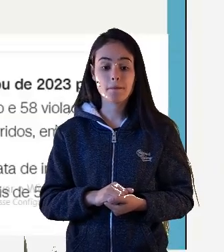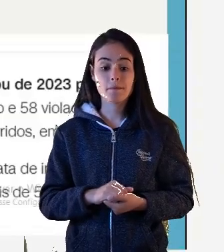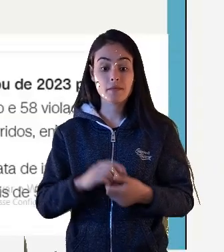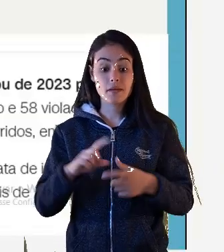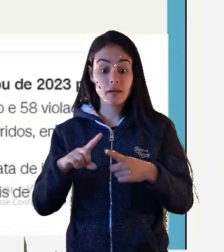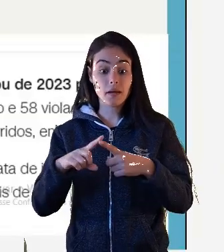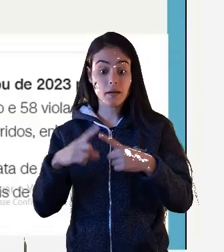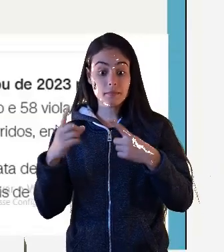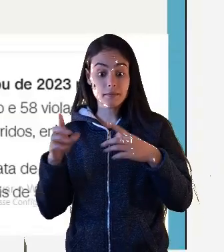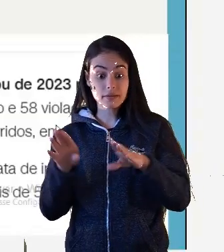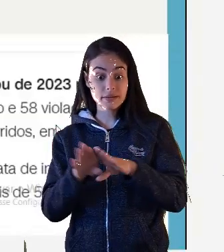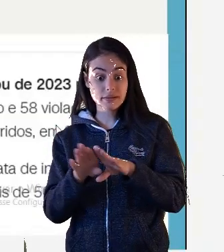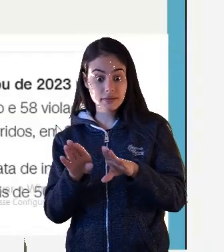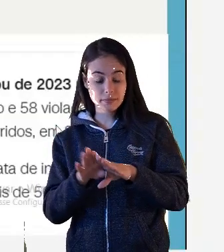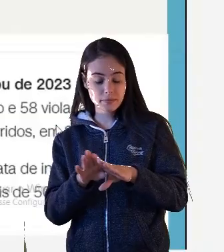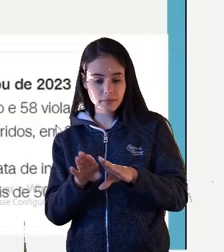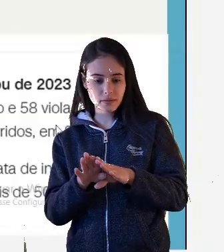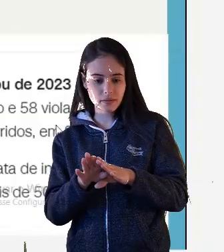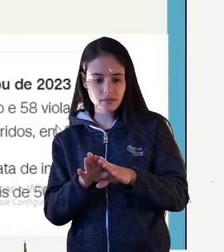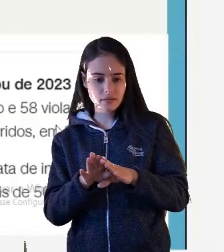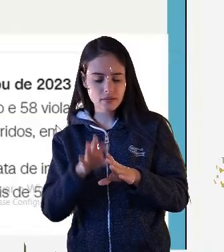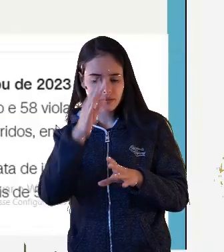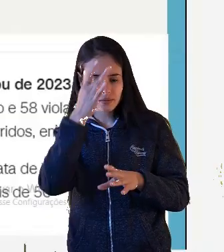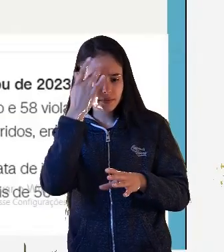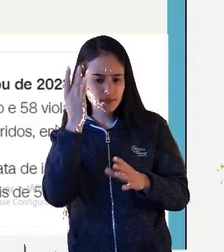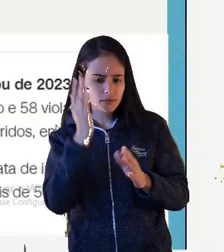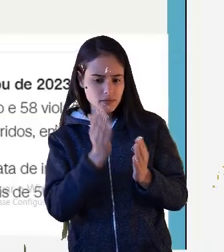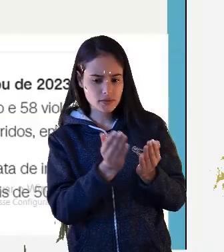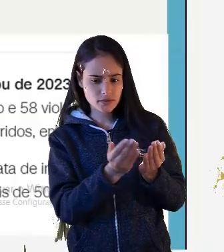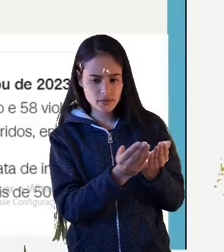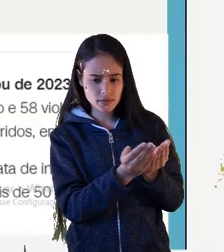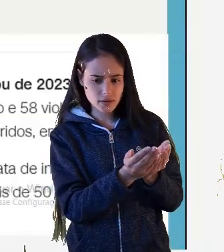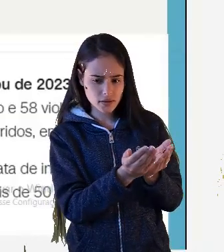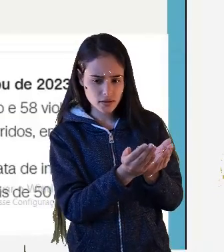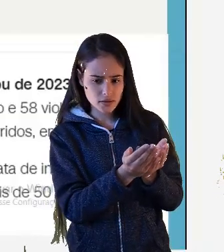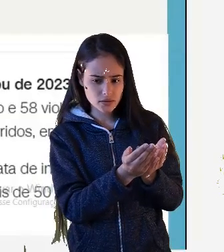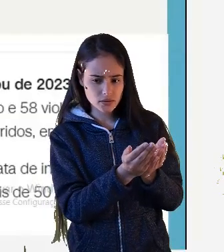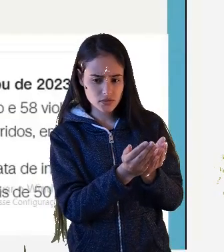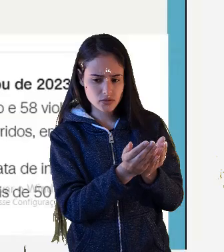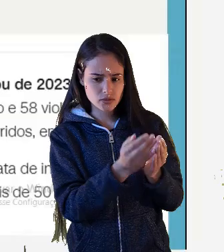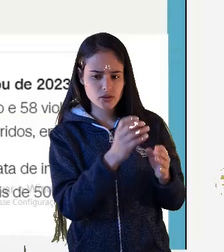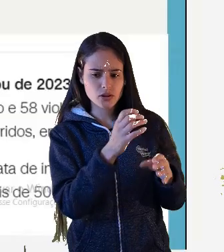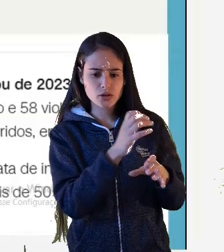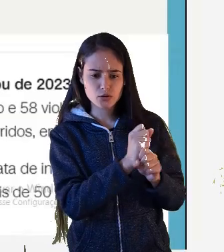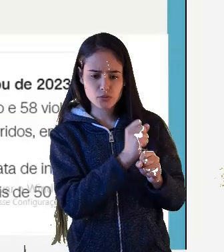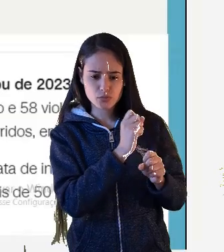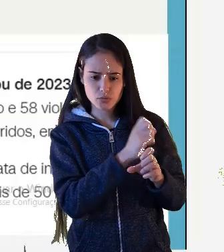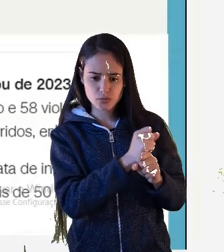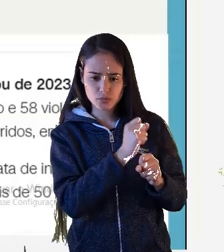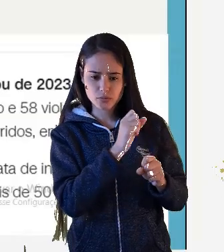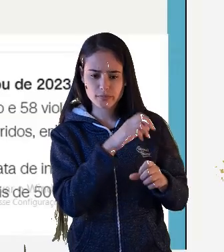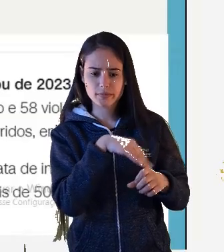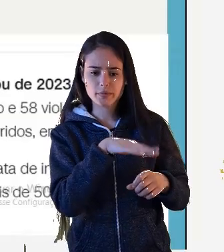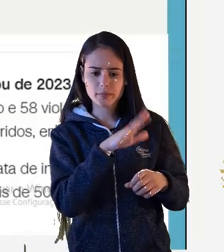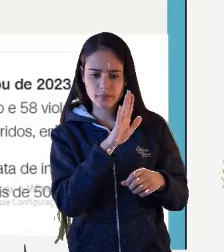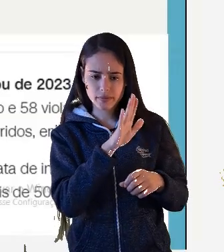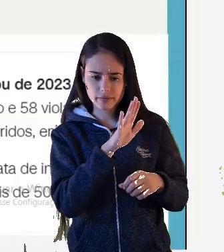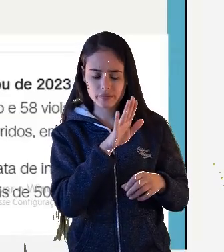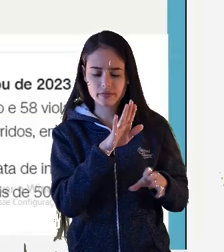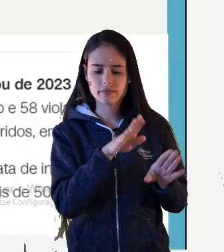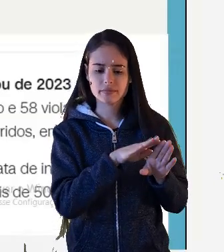de 50 ocorrências em relação a 2023. Então, justamente as religiões que têm mais pessoas negras são as mais atacadas,